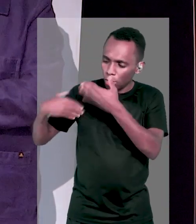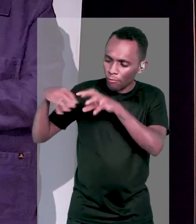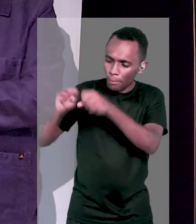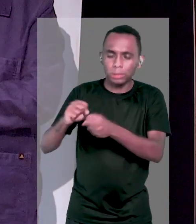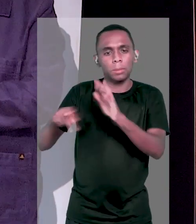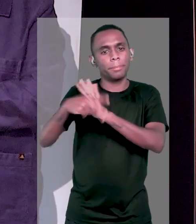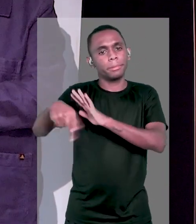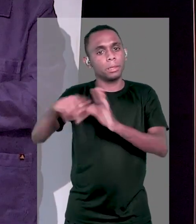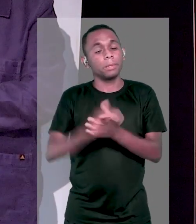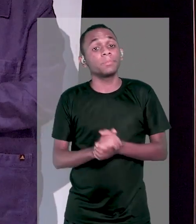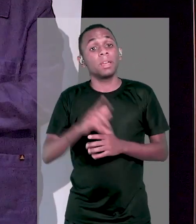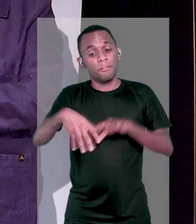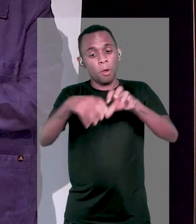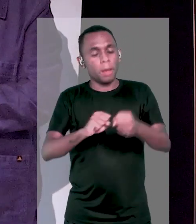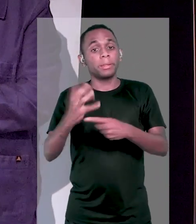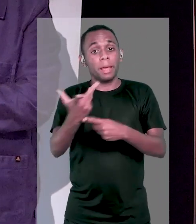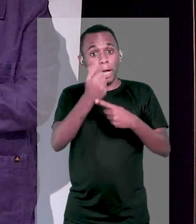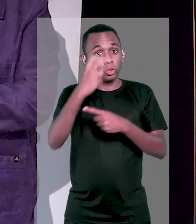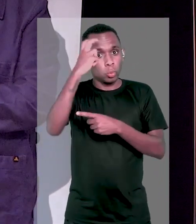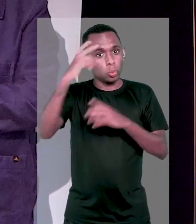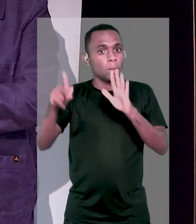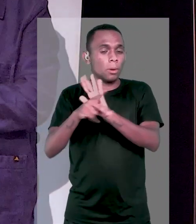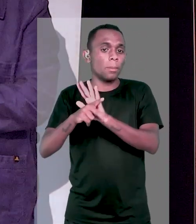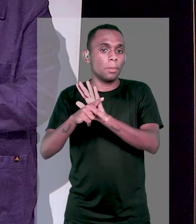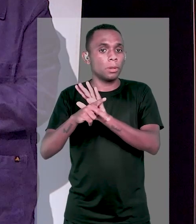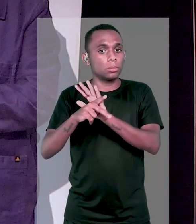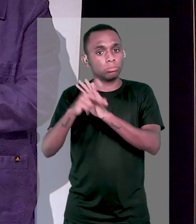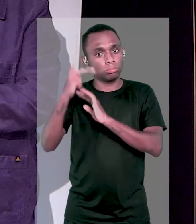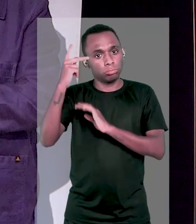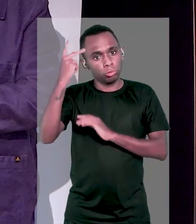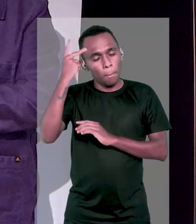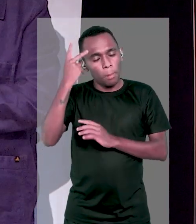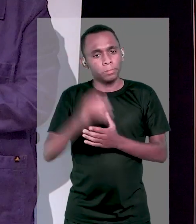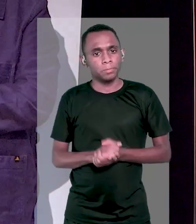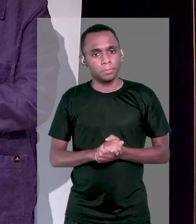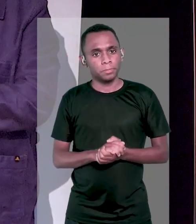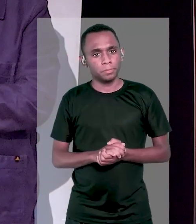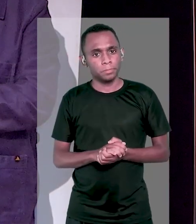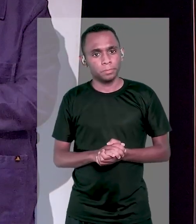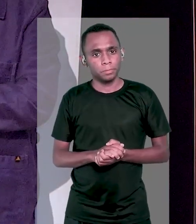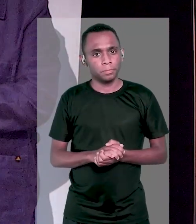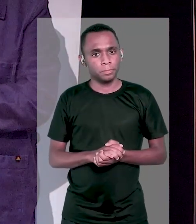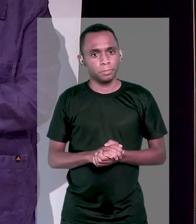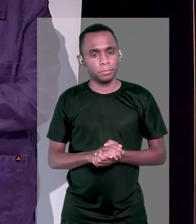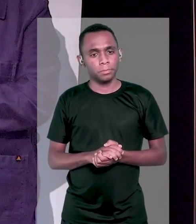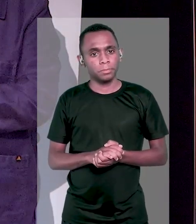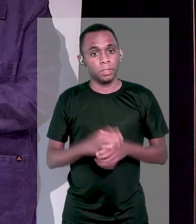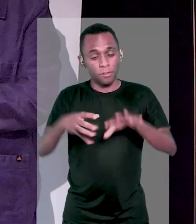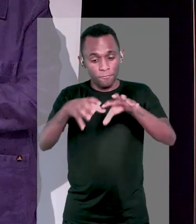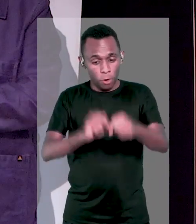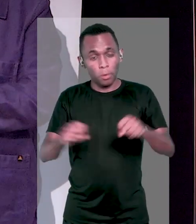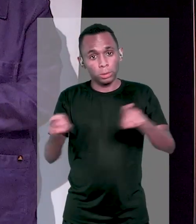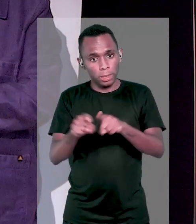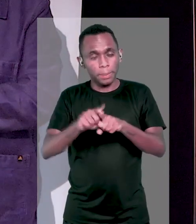gente está pondo à disposição, agora no site que a gente criou, 711 ensaios, todos os ensaios do Jorge Colli